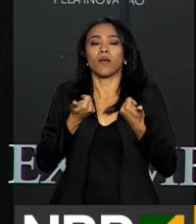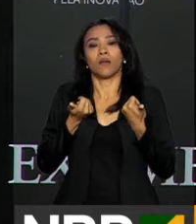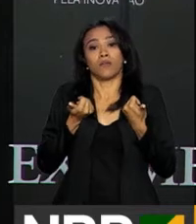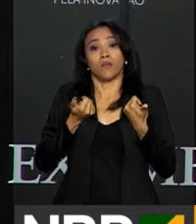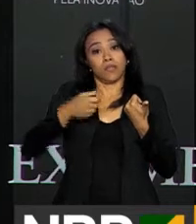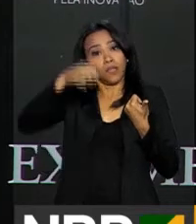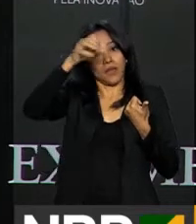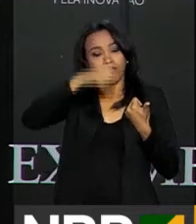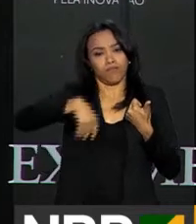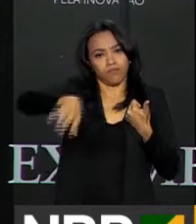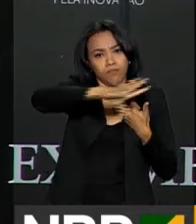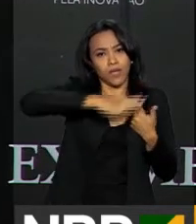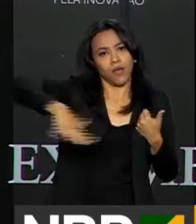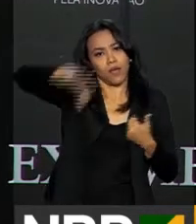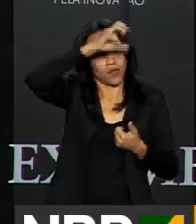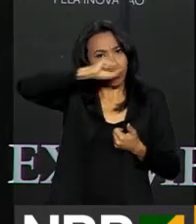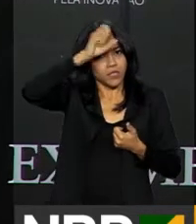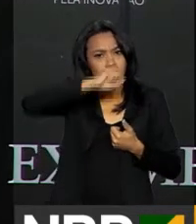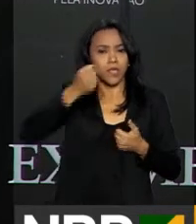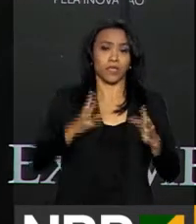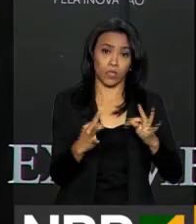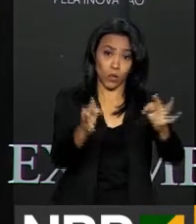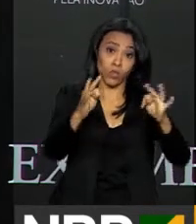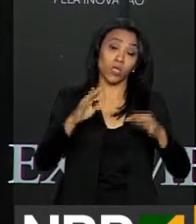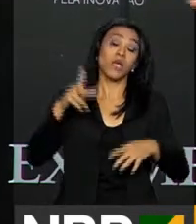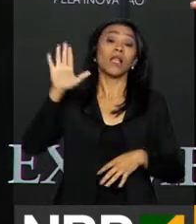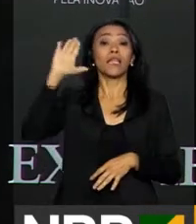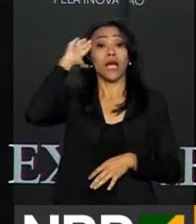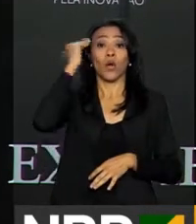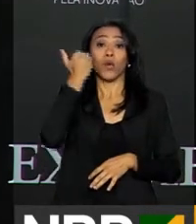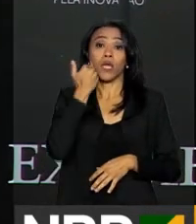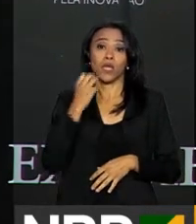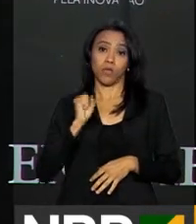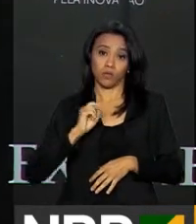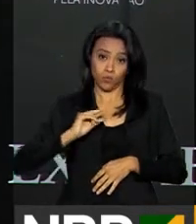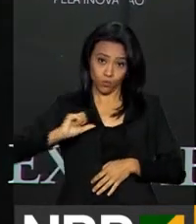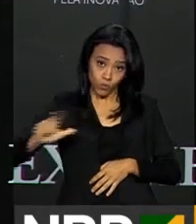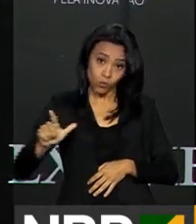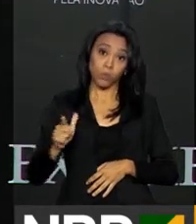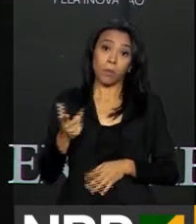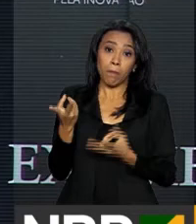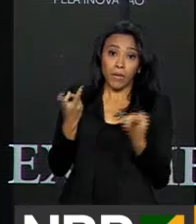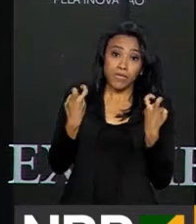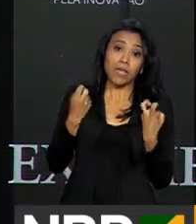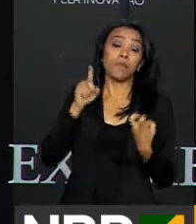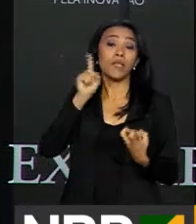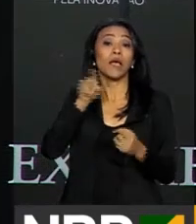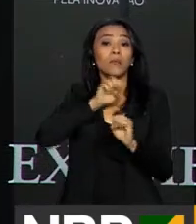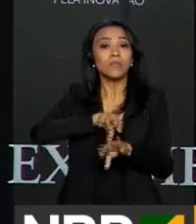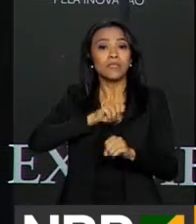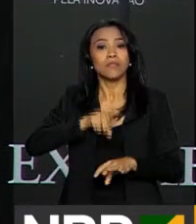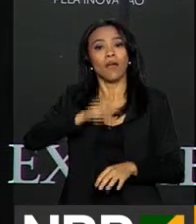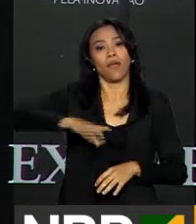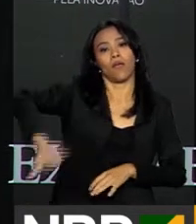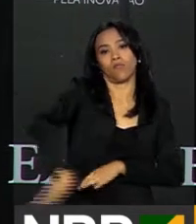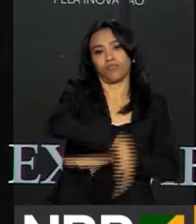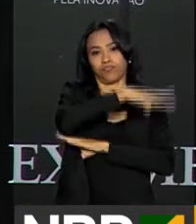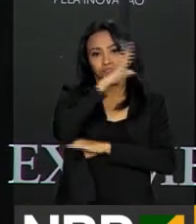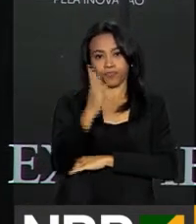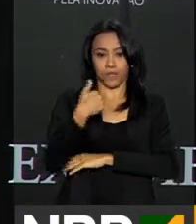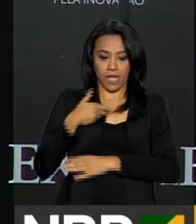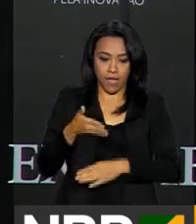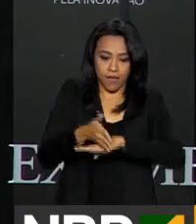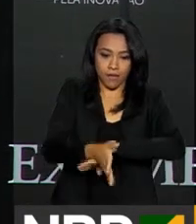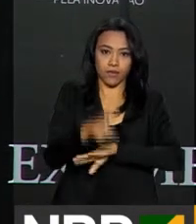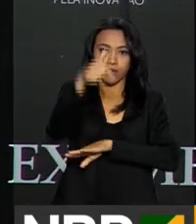Quem vai à Coreia, à República da Coreia, à Coreia do Sul, verifica que lá é educação em tempo integral. Não é? O aluno entra às 7